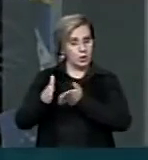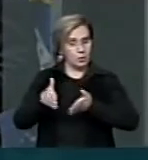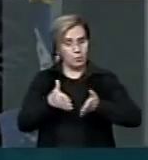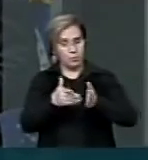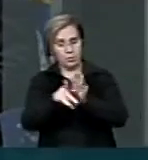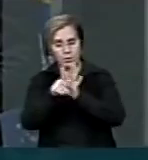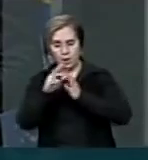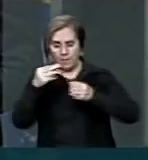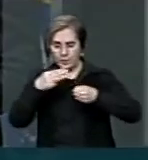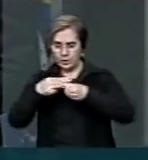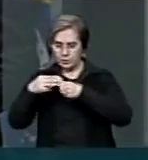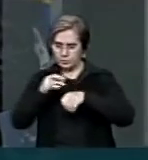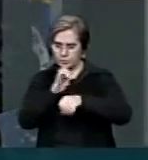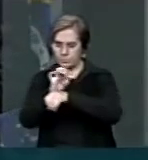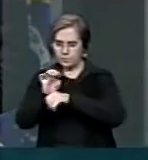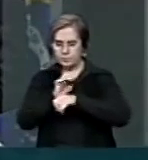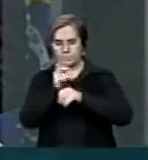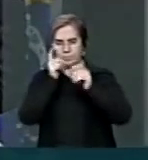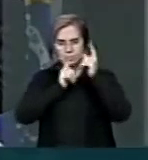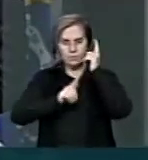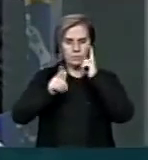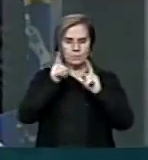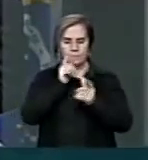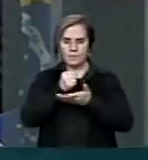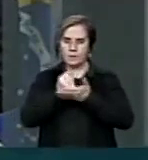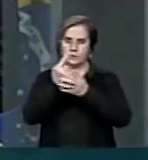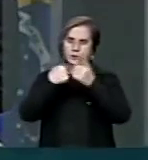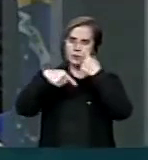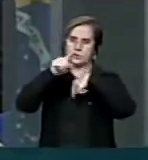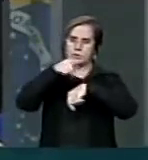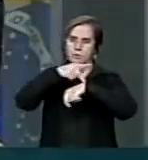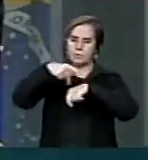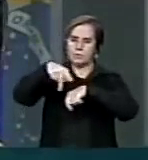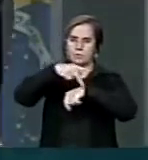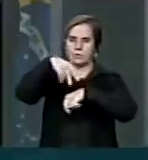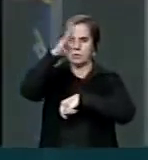nossos municípios e dos nossos estados que passa o desenvolvimento e o crescimento do nosso Brasil. Muito obrigado.